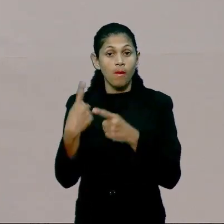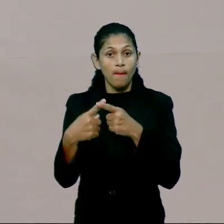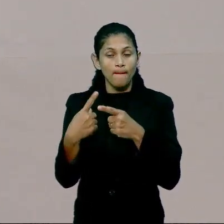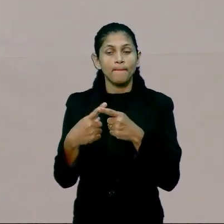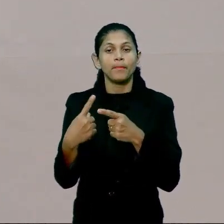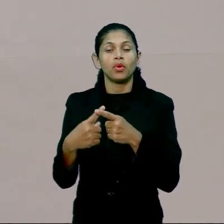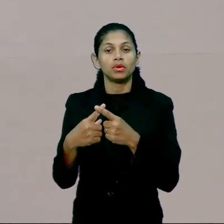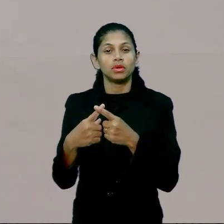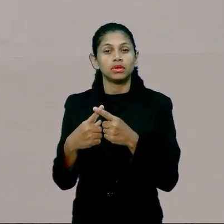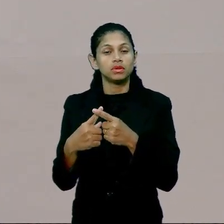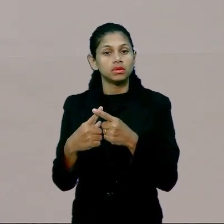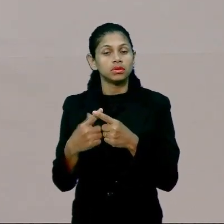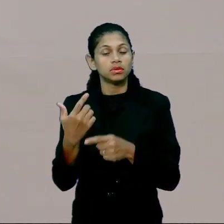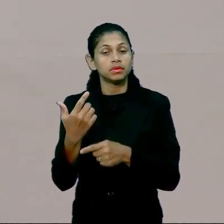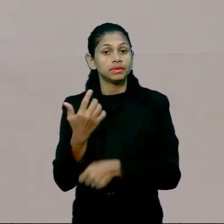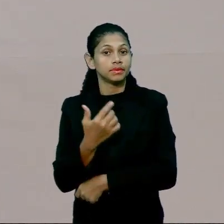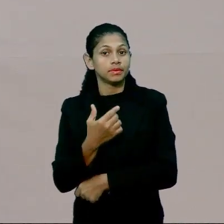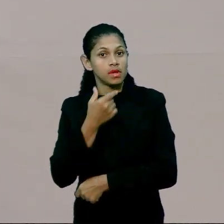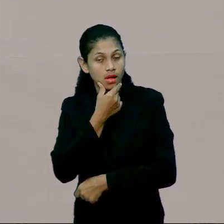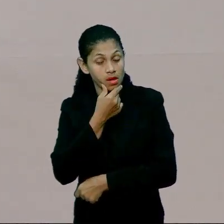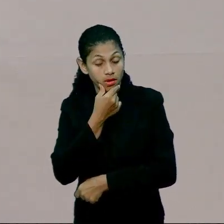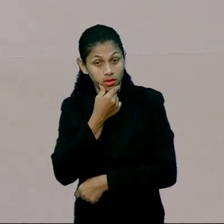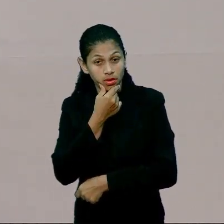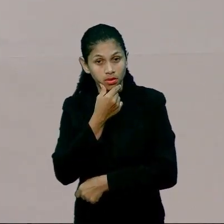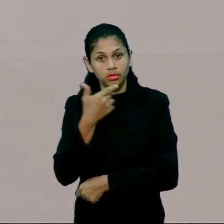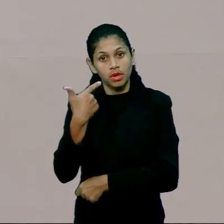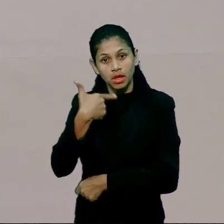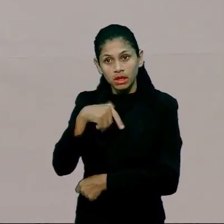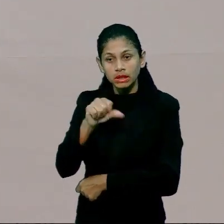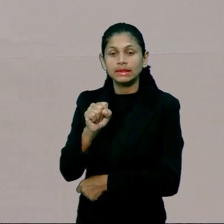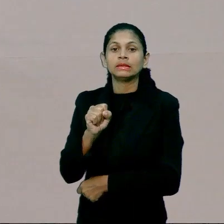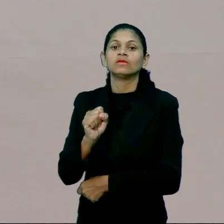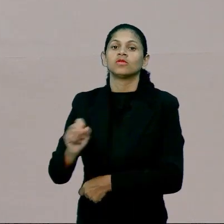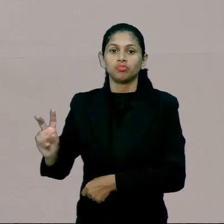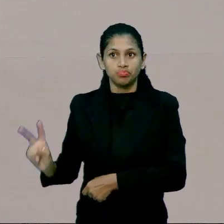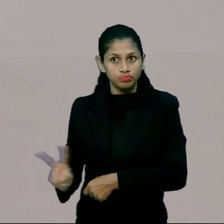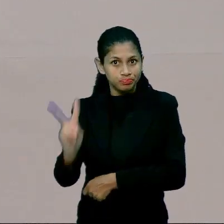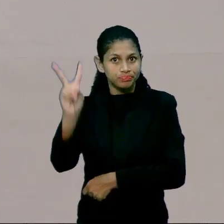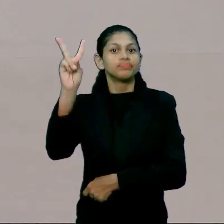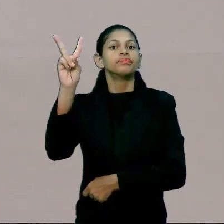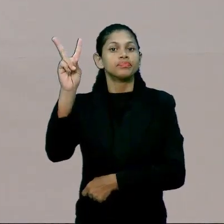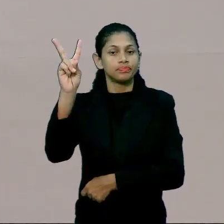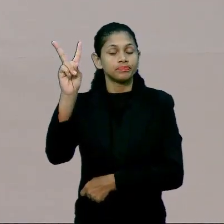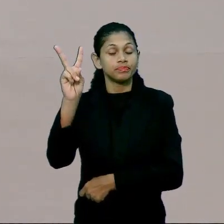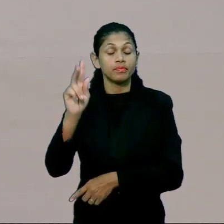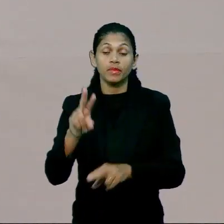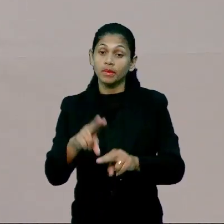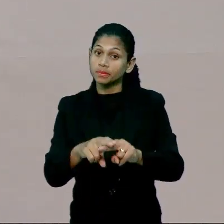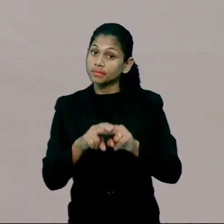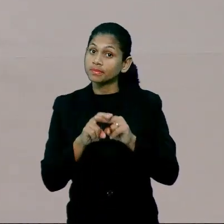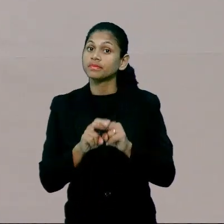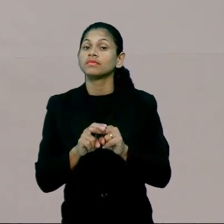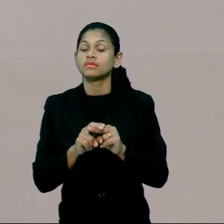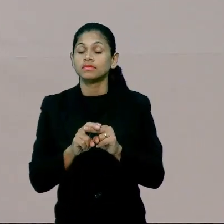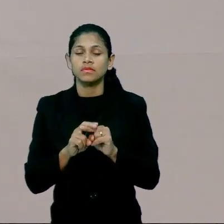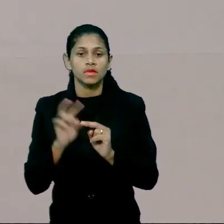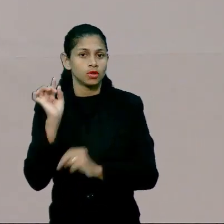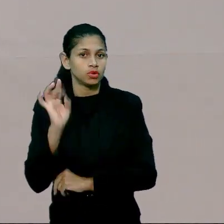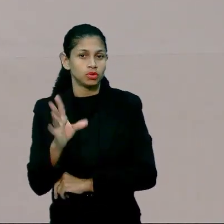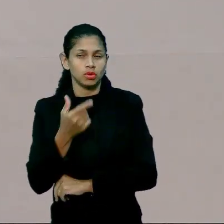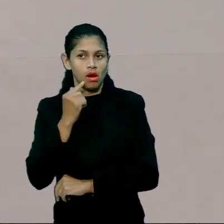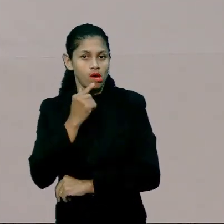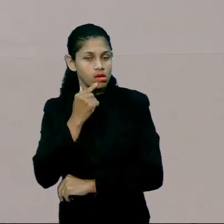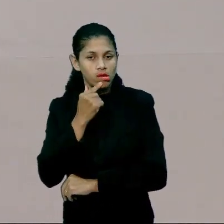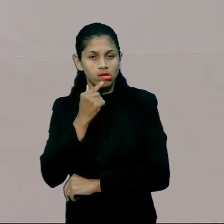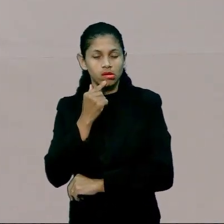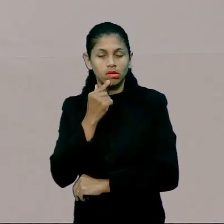o inglês como uma língua hipervalorizada, ok? Porém, isso não significa que somente o inglês é